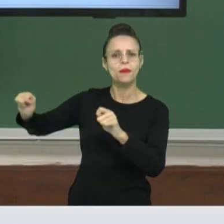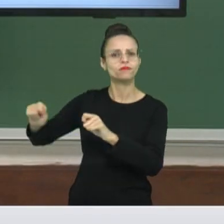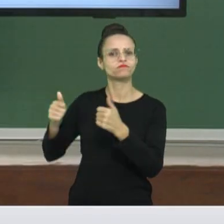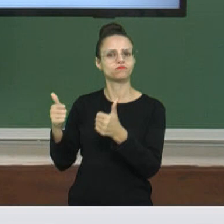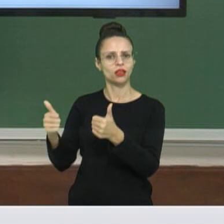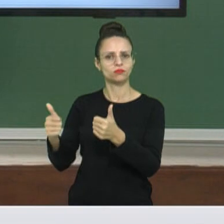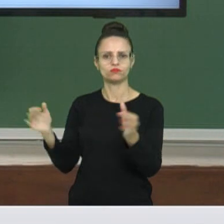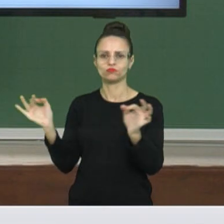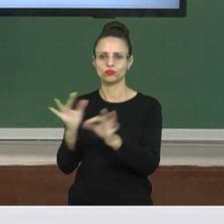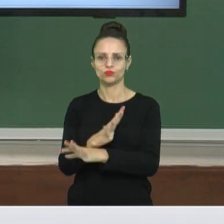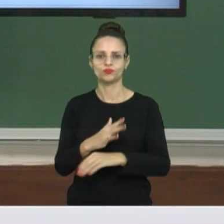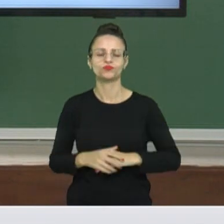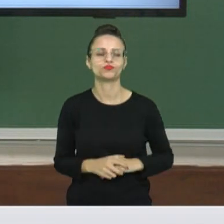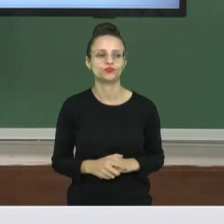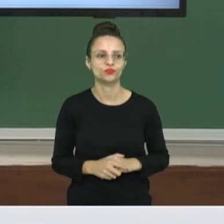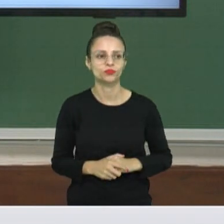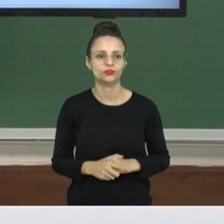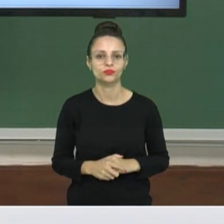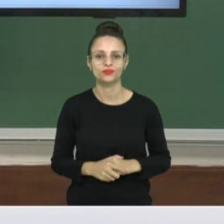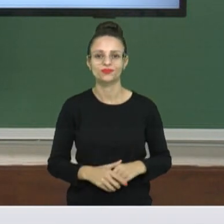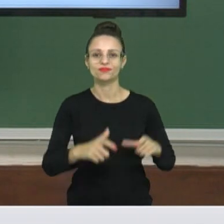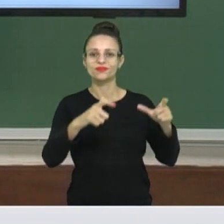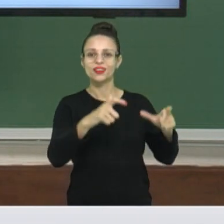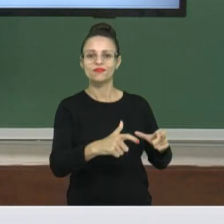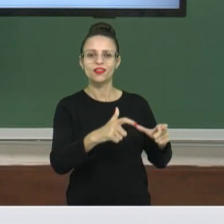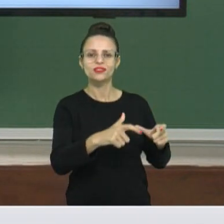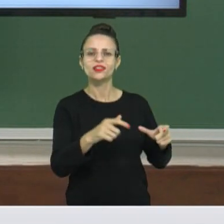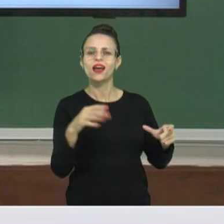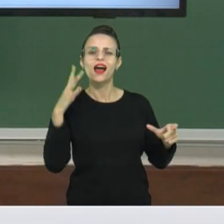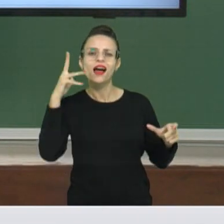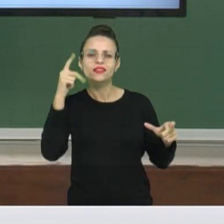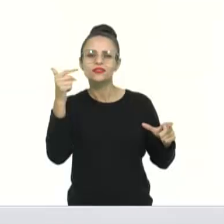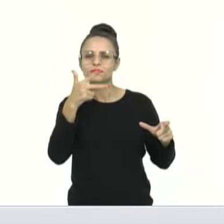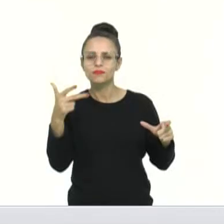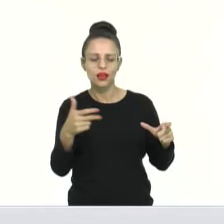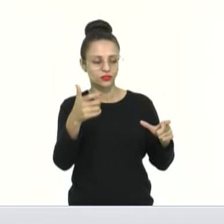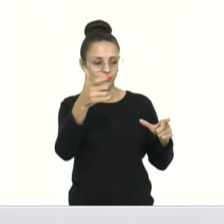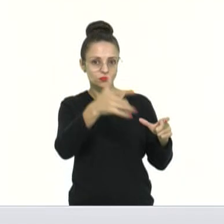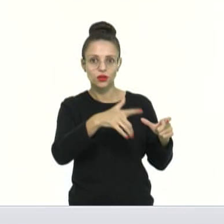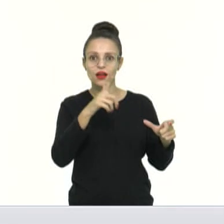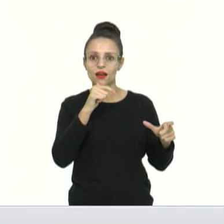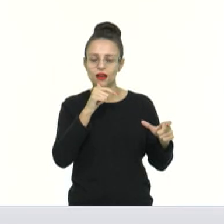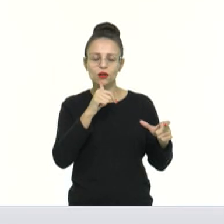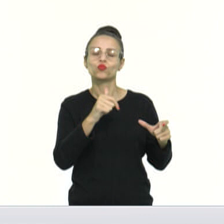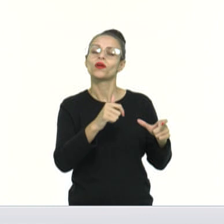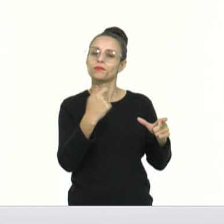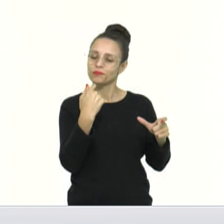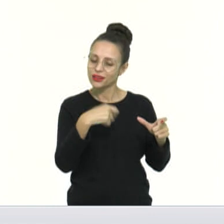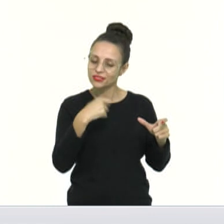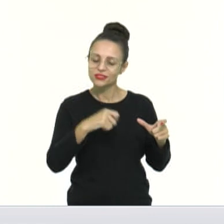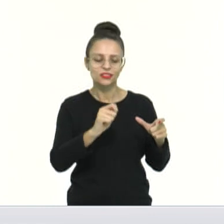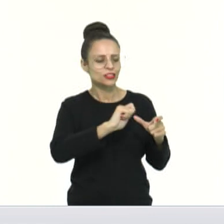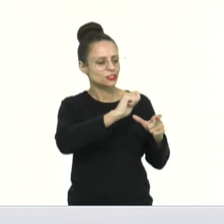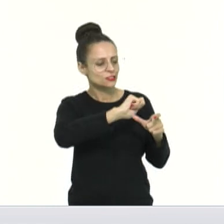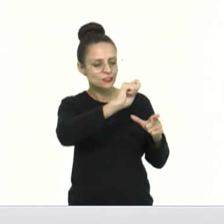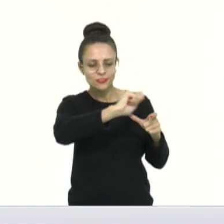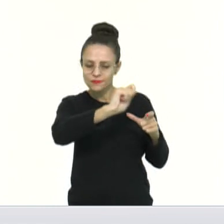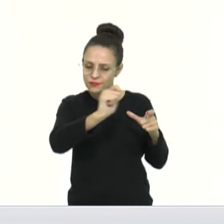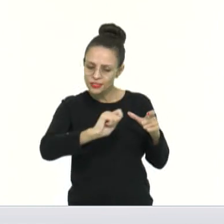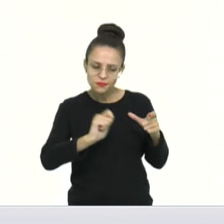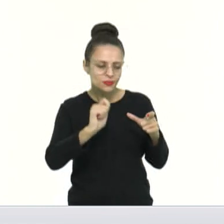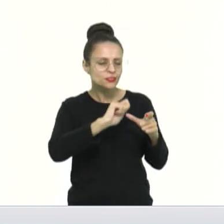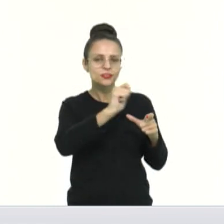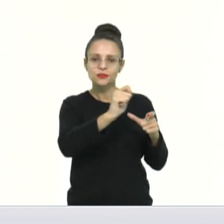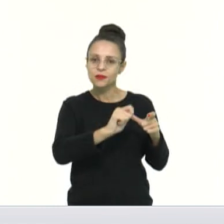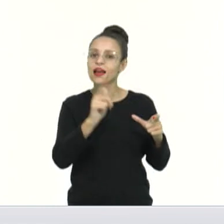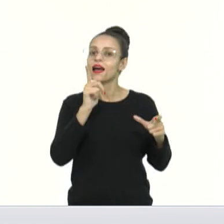bem, pronto. Vasilha para animais. Os potes com água para animais devem ser muito bem